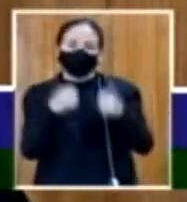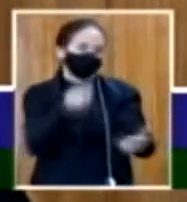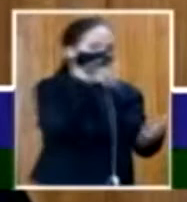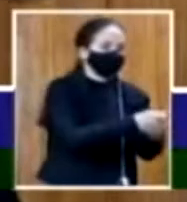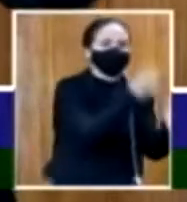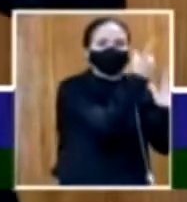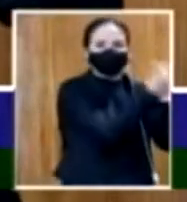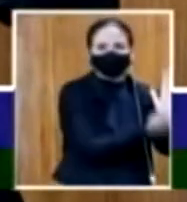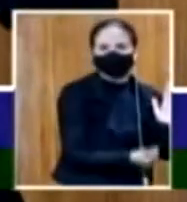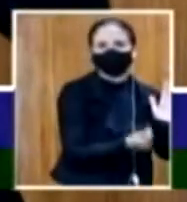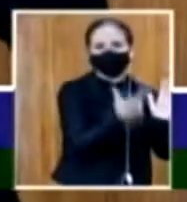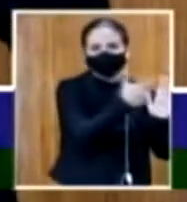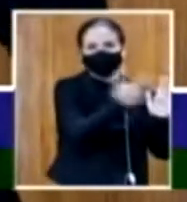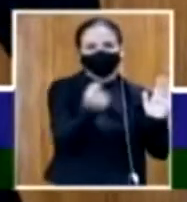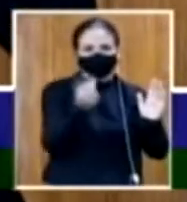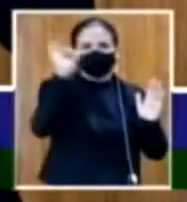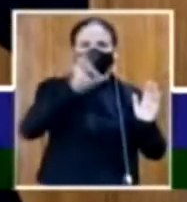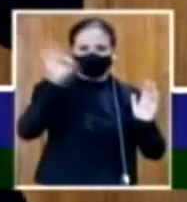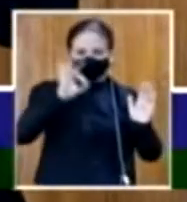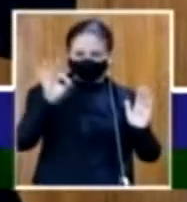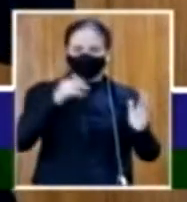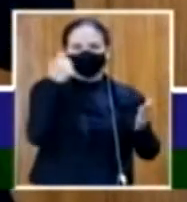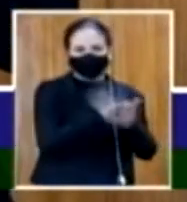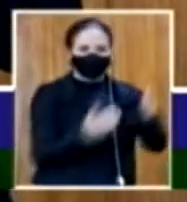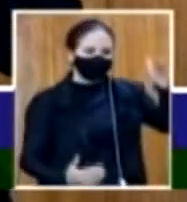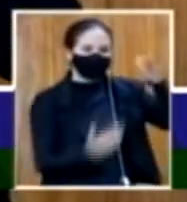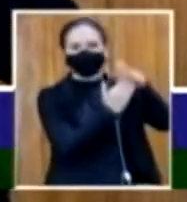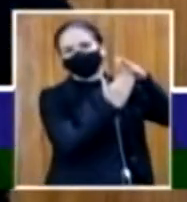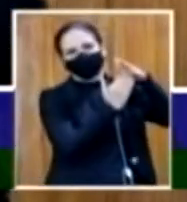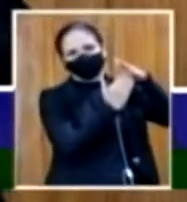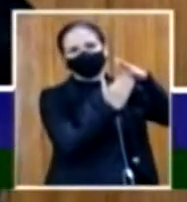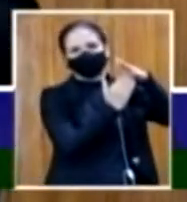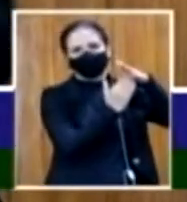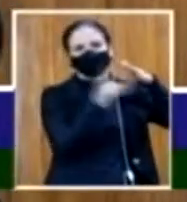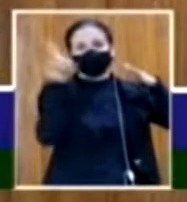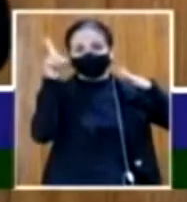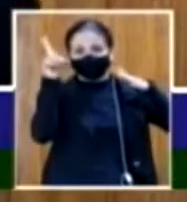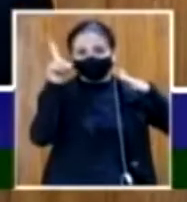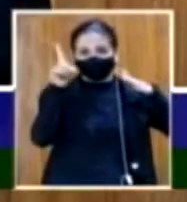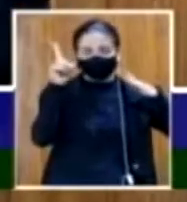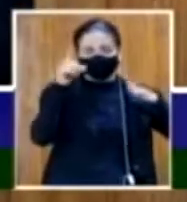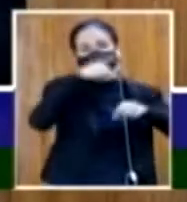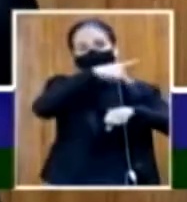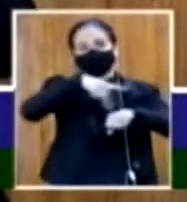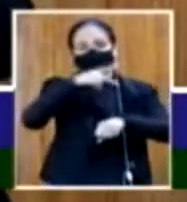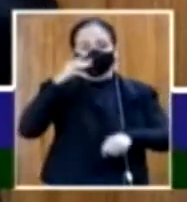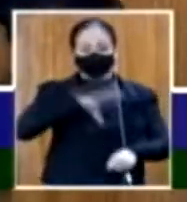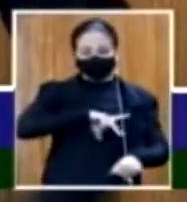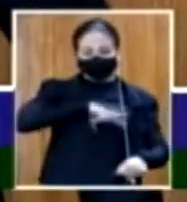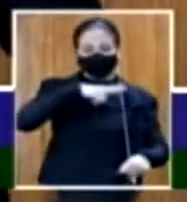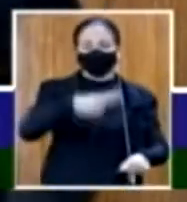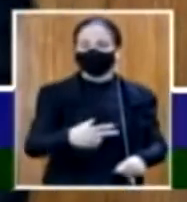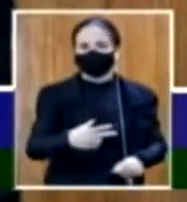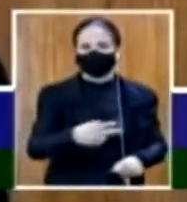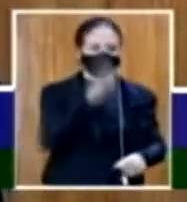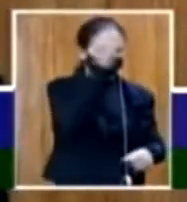para completar aquele limite mínimo que Portugal queria que o Brasil enviasse de ouro todo ano